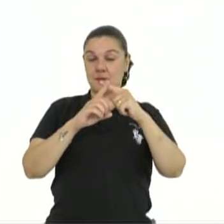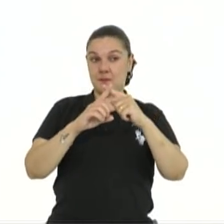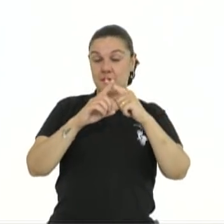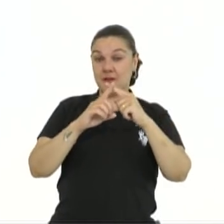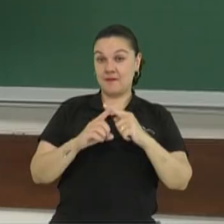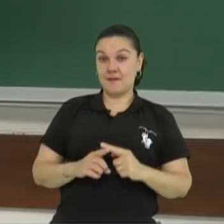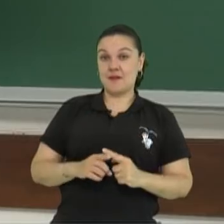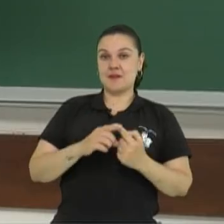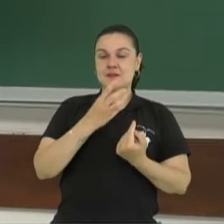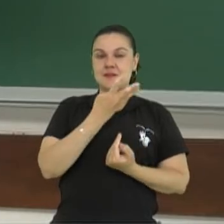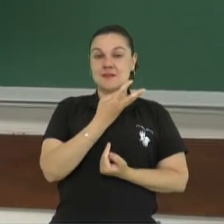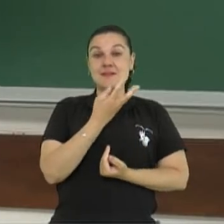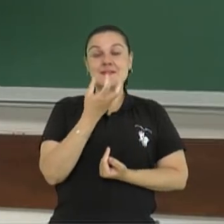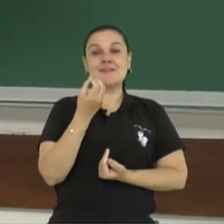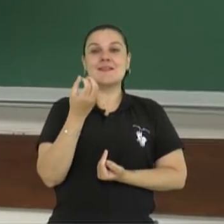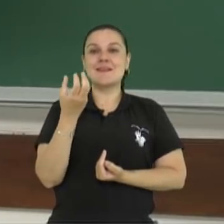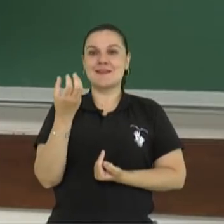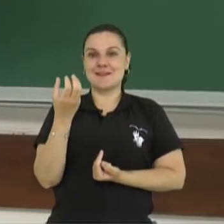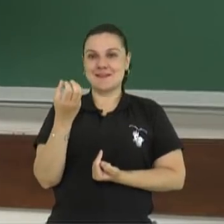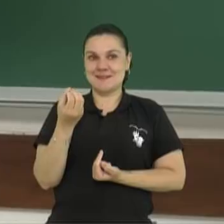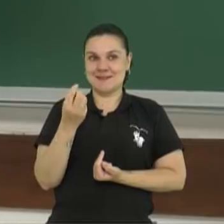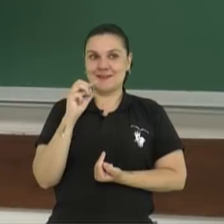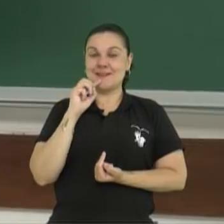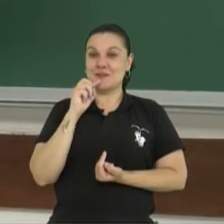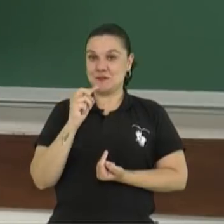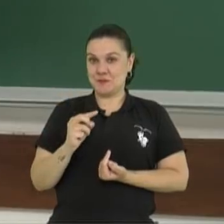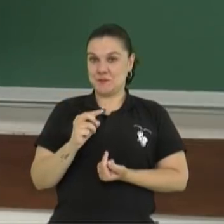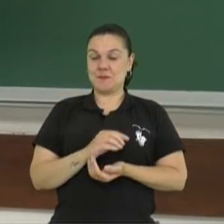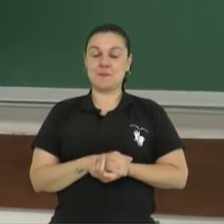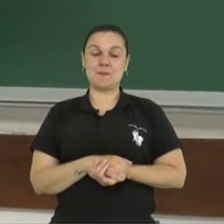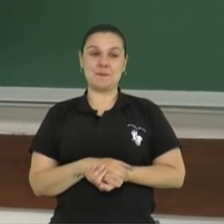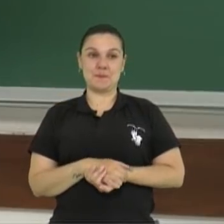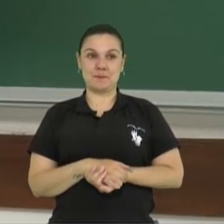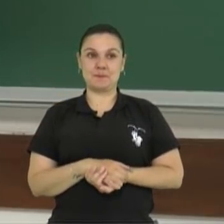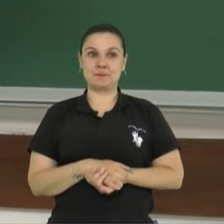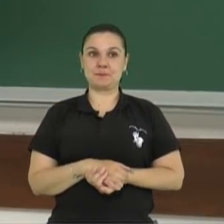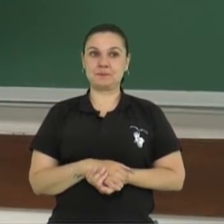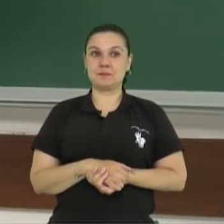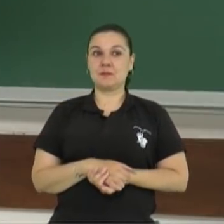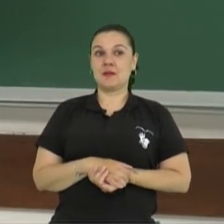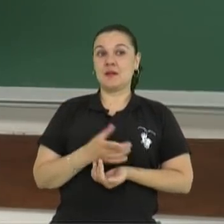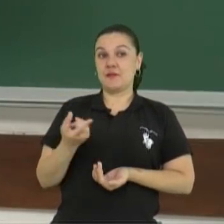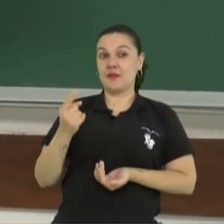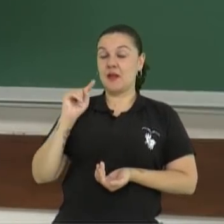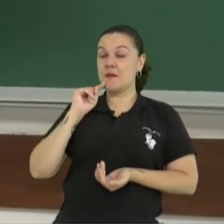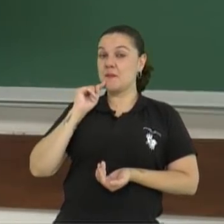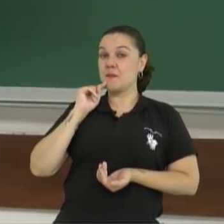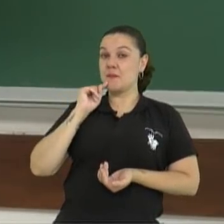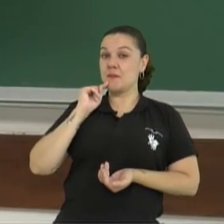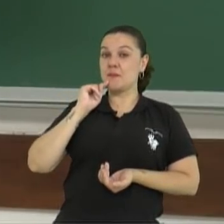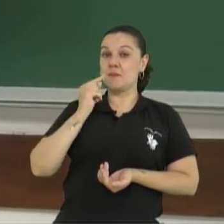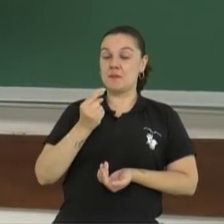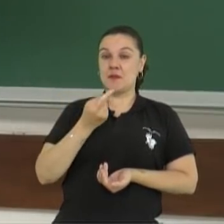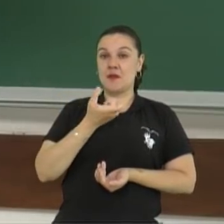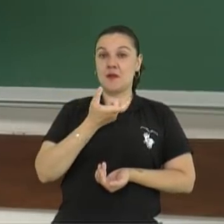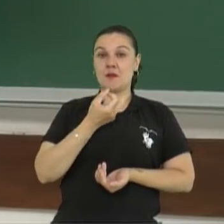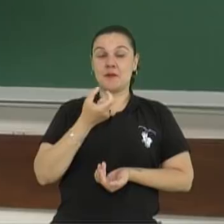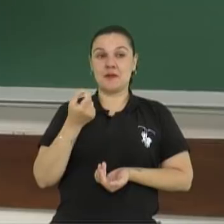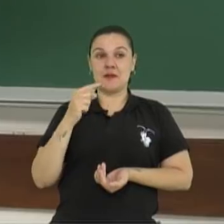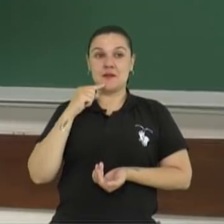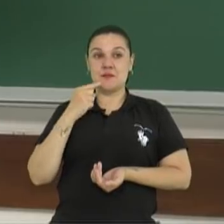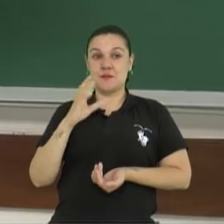no meu mapa, eu vou ter que multiplicar por 300 mil centímetros. E aí eu vou ter